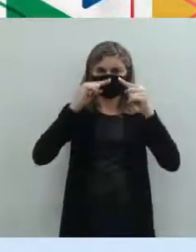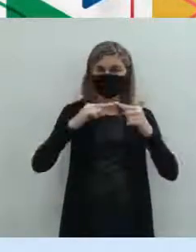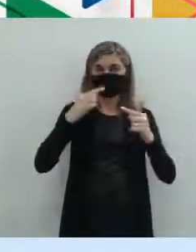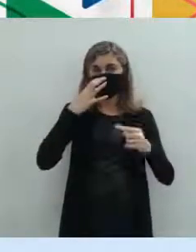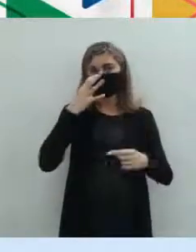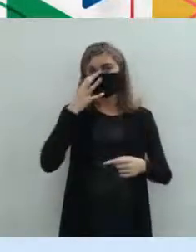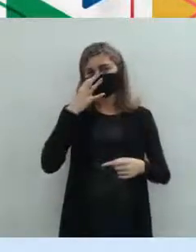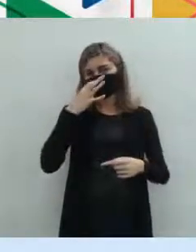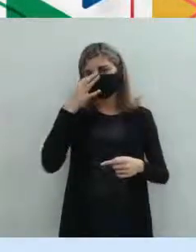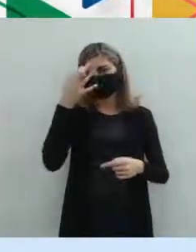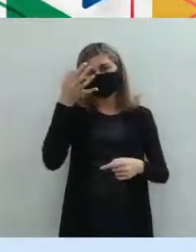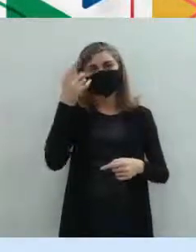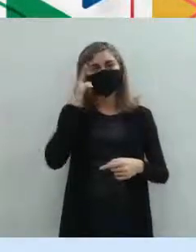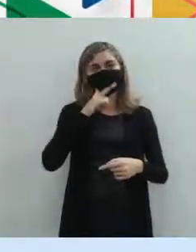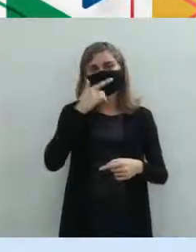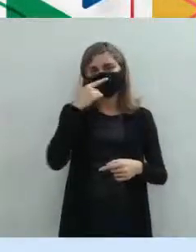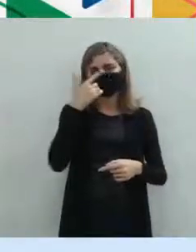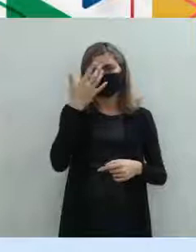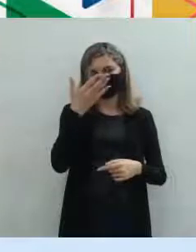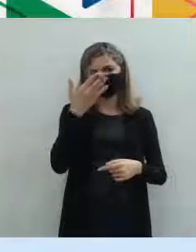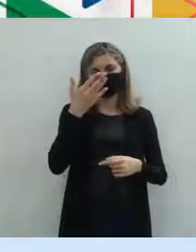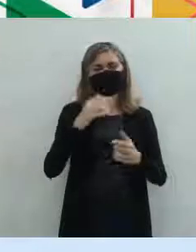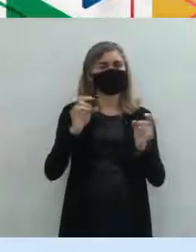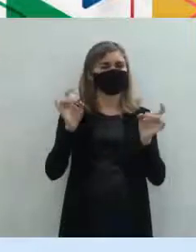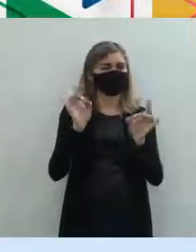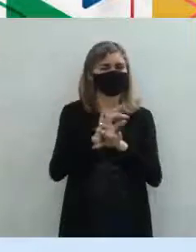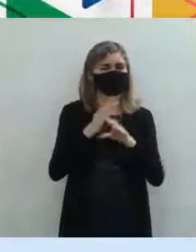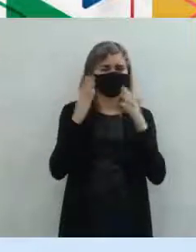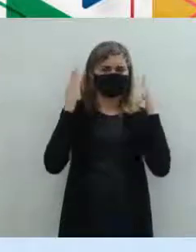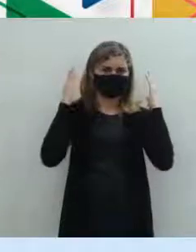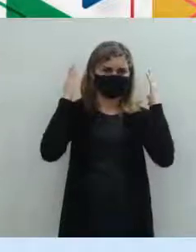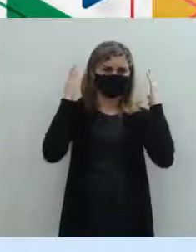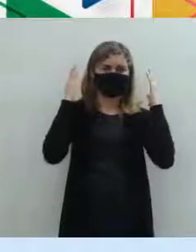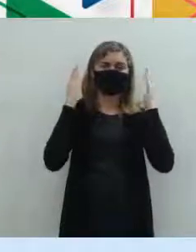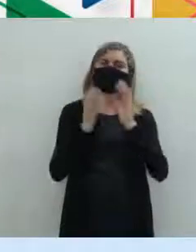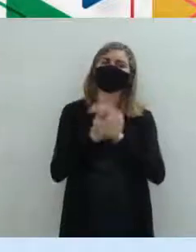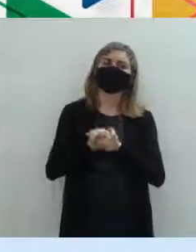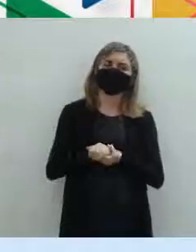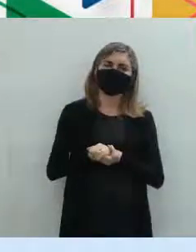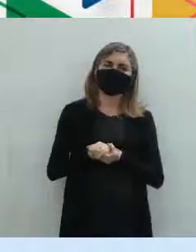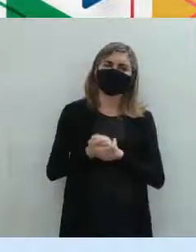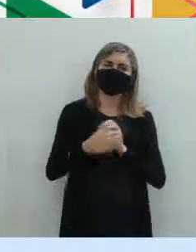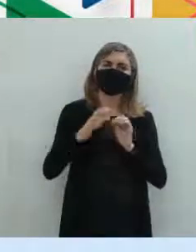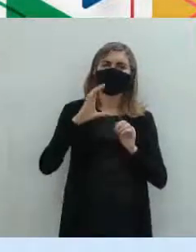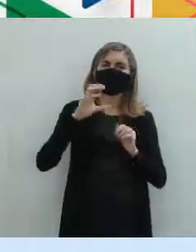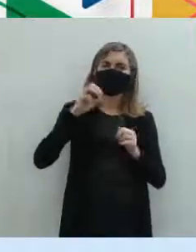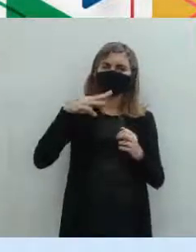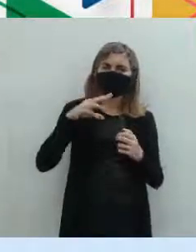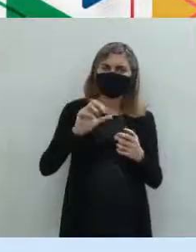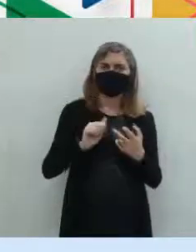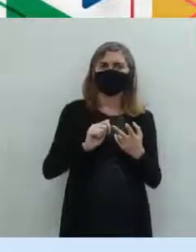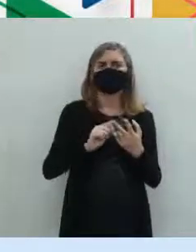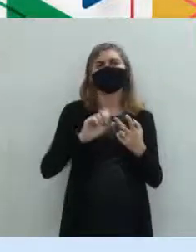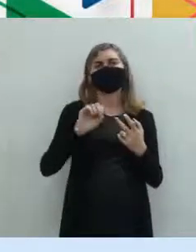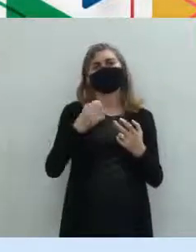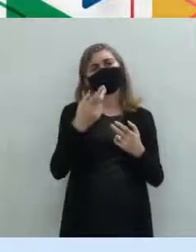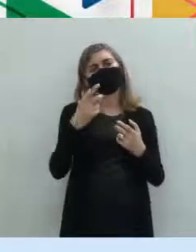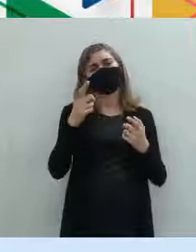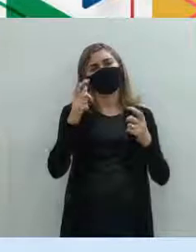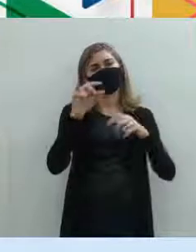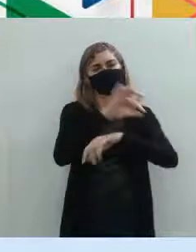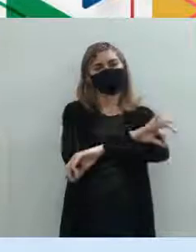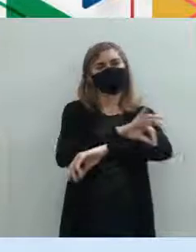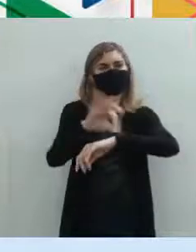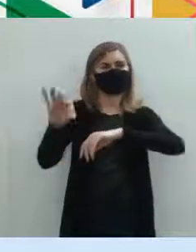incrível. E aí a gente tem o cubo pronto. Então é chamado de perspectiva cônica ou perspectiva dos